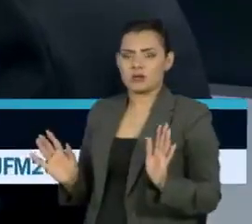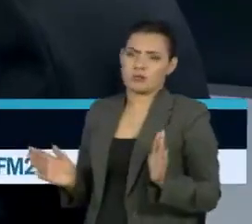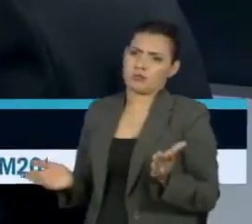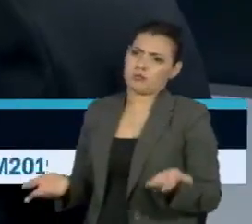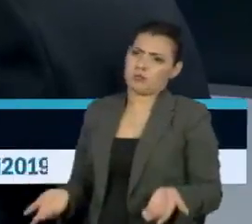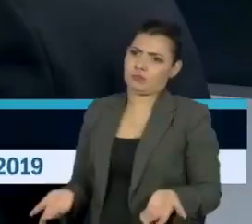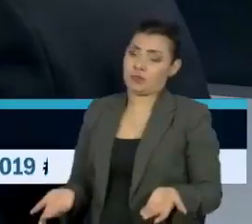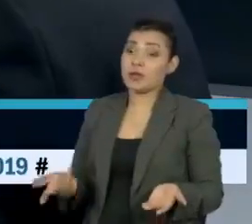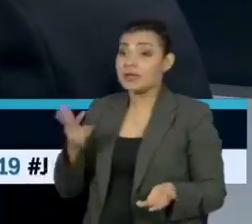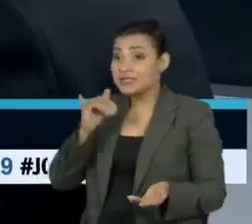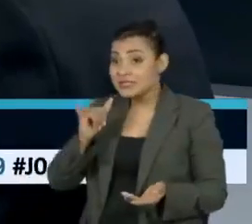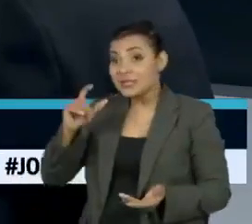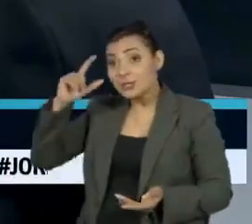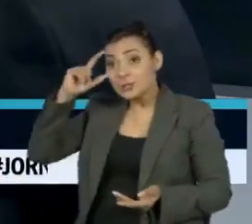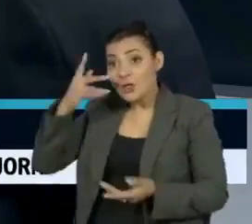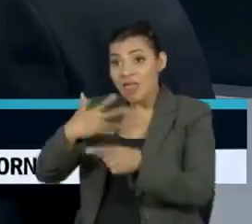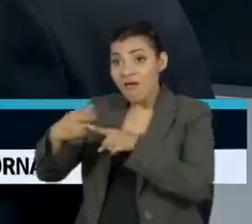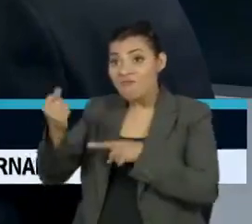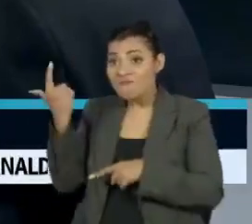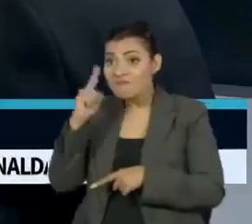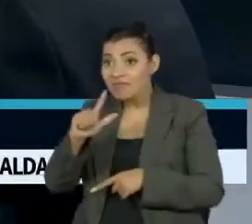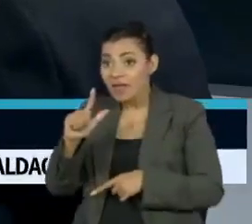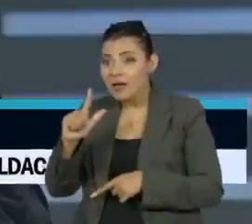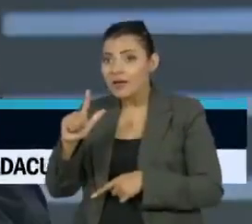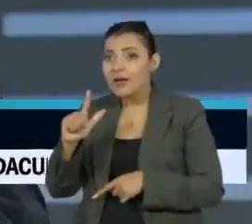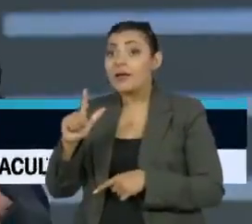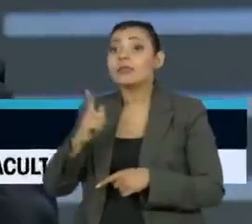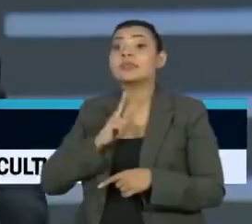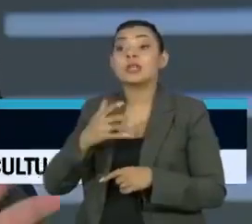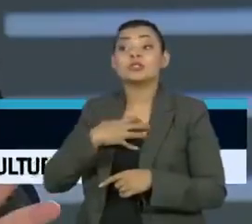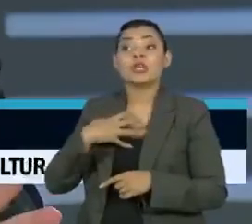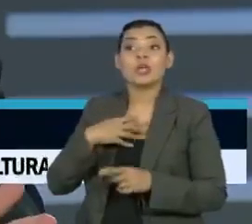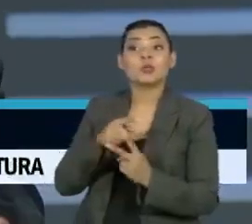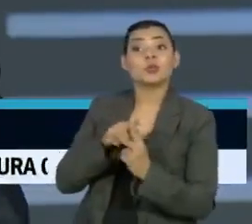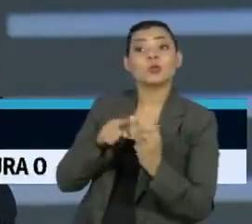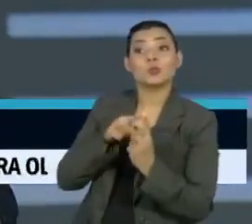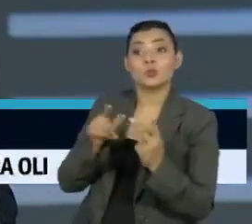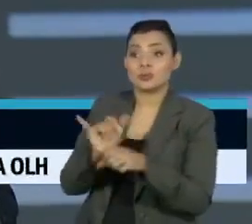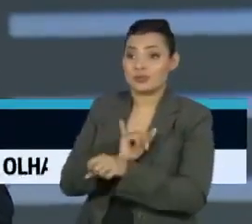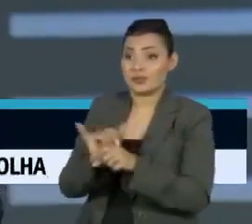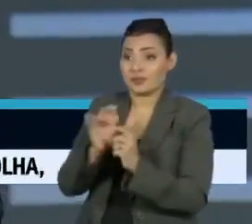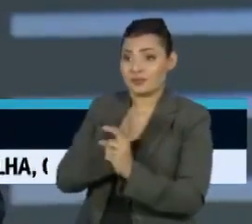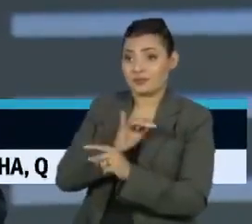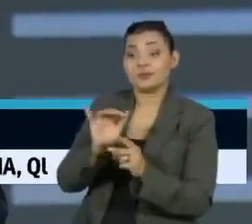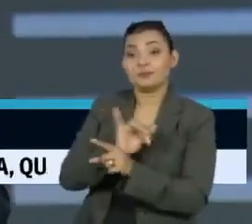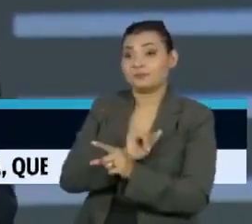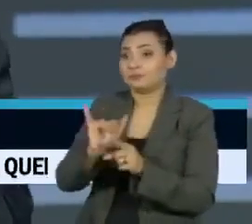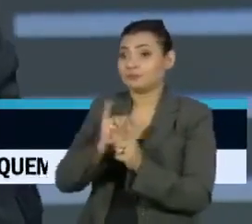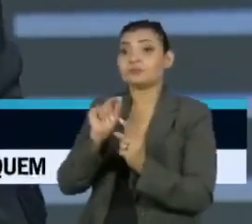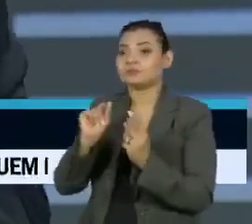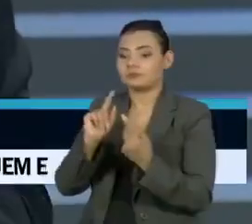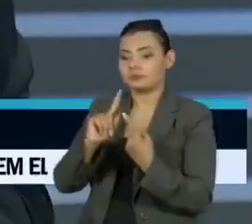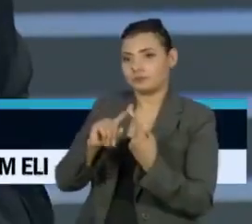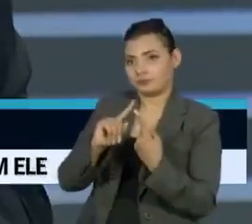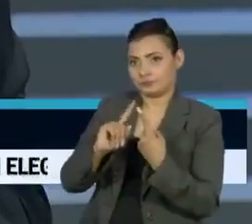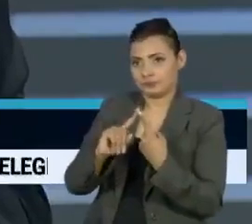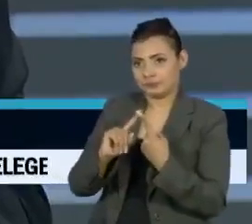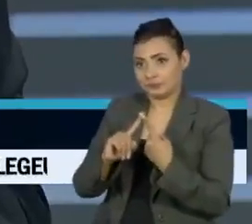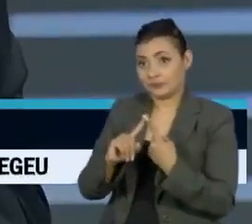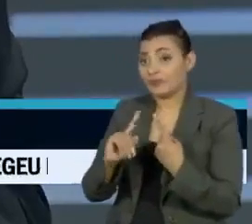seguinte diante da vitória do Bayern tem dois caminhos grosso modo além de outros vão nascer por bolsonaro um